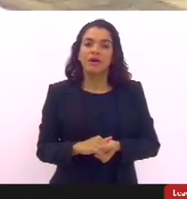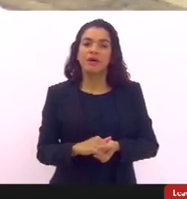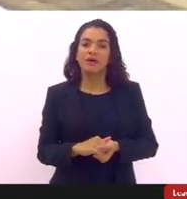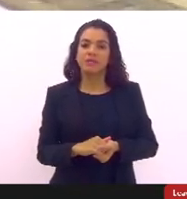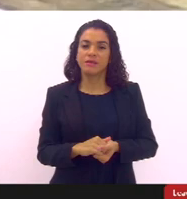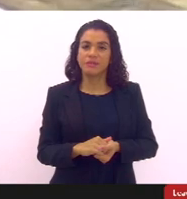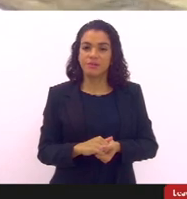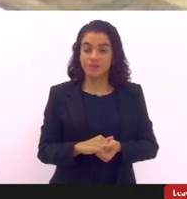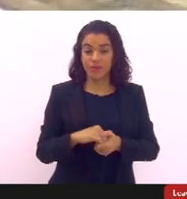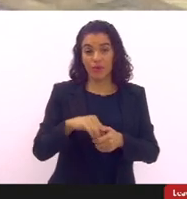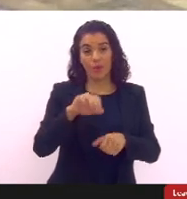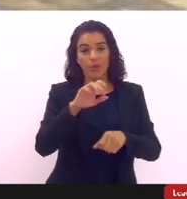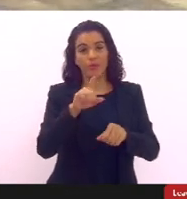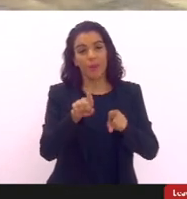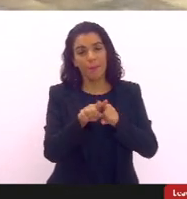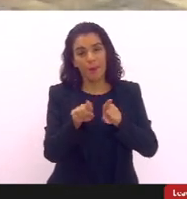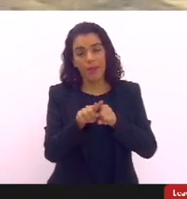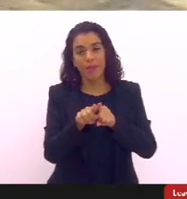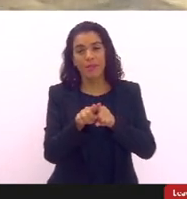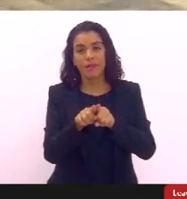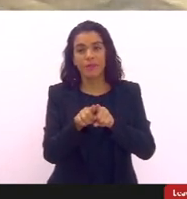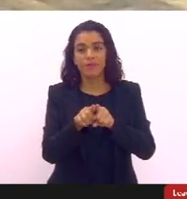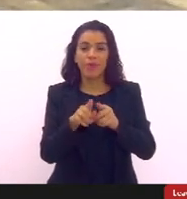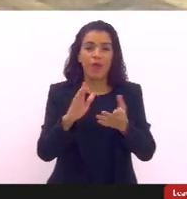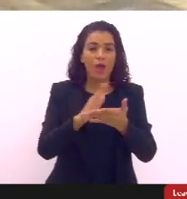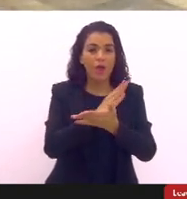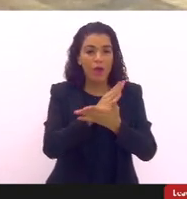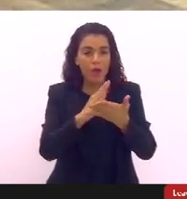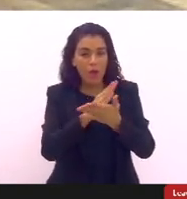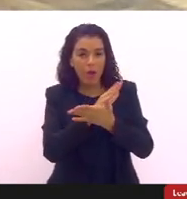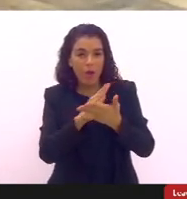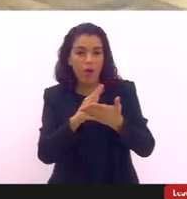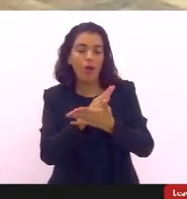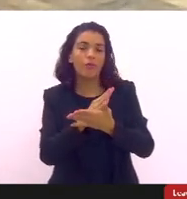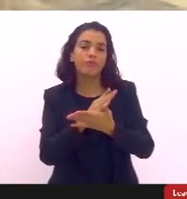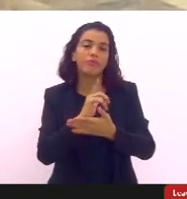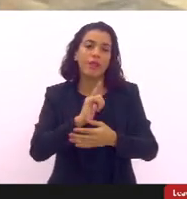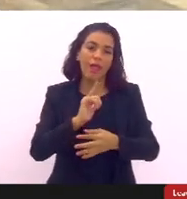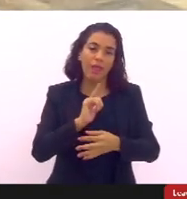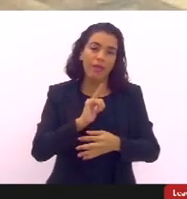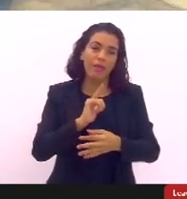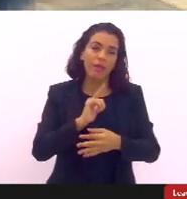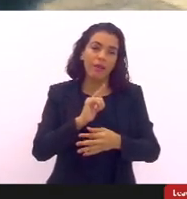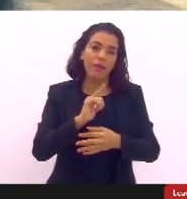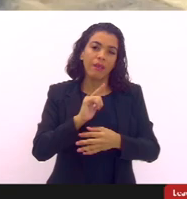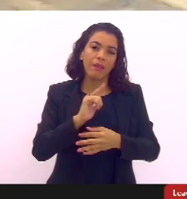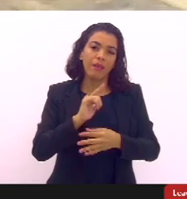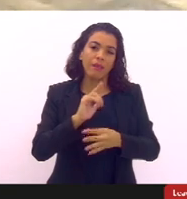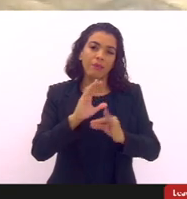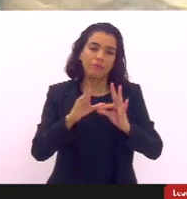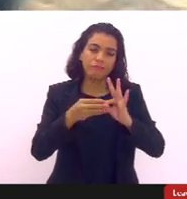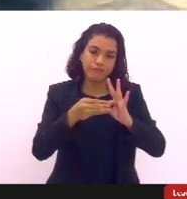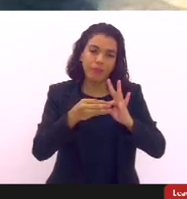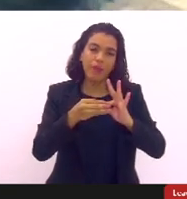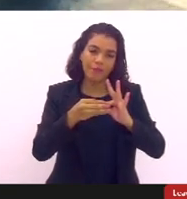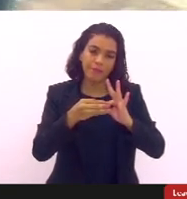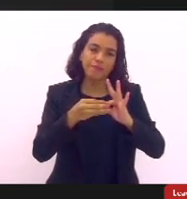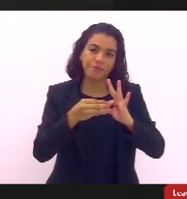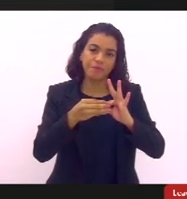E nos casos que são de imunodependentes, né, as pessoas que